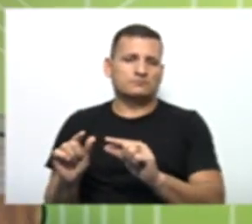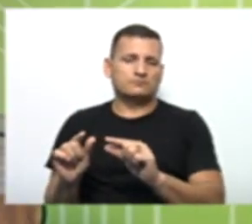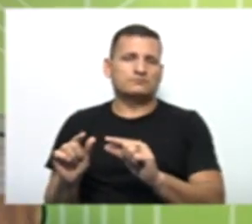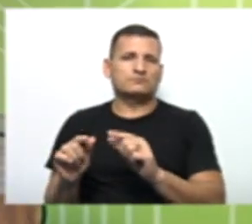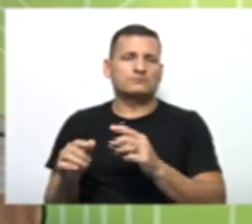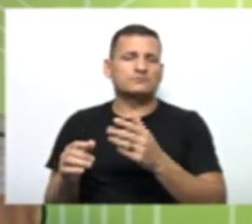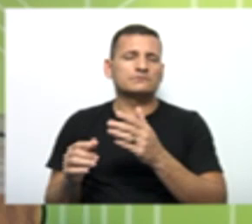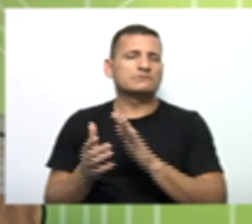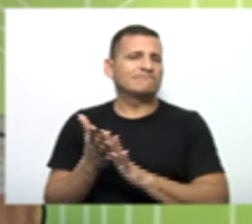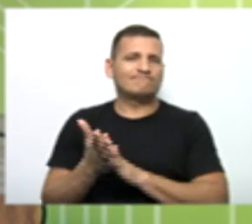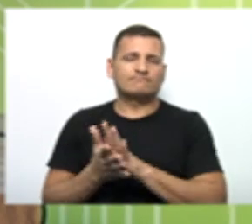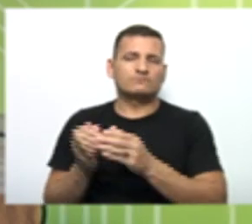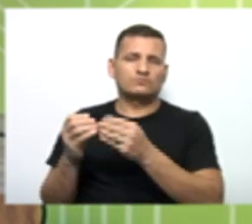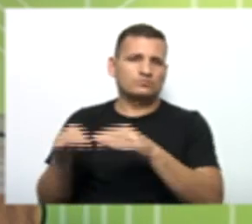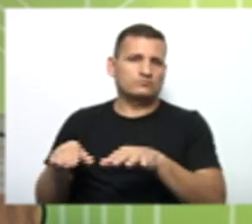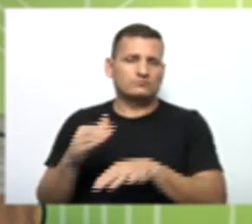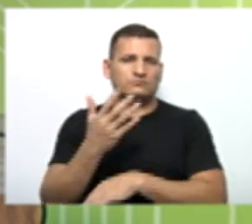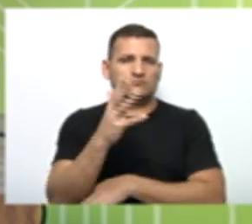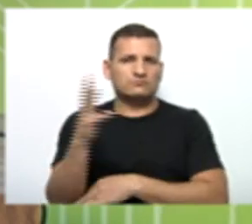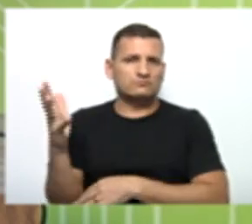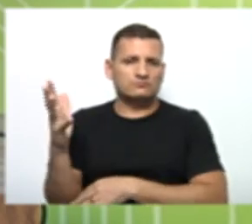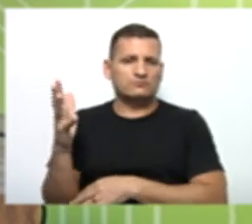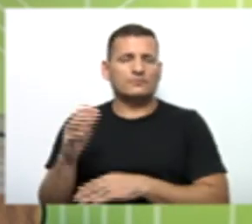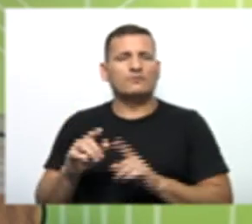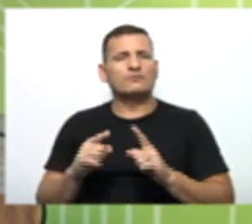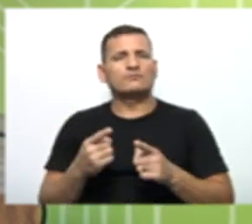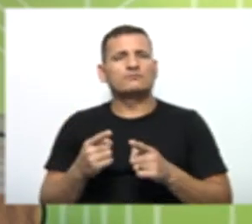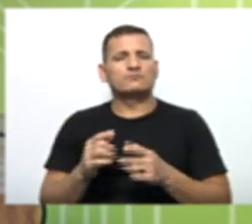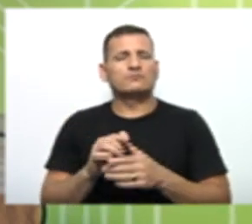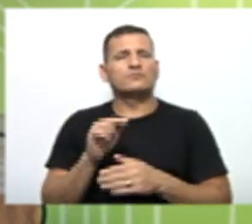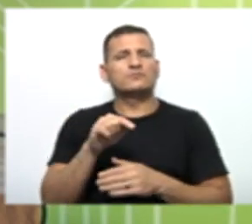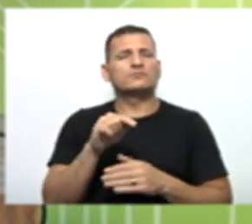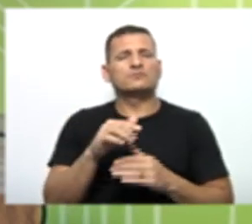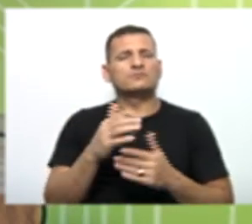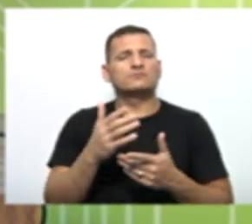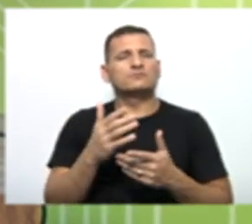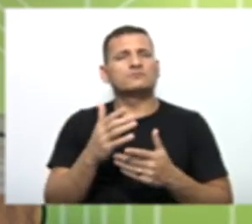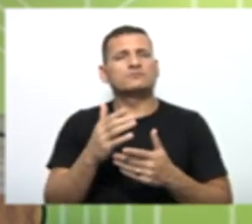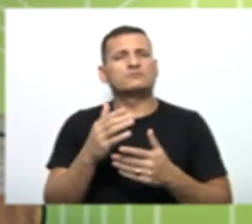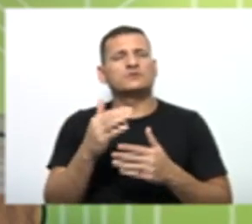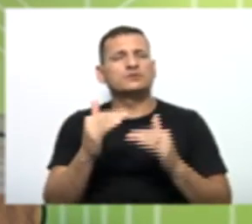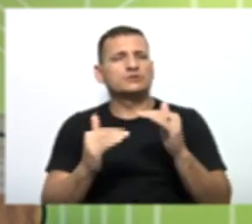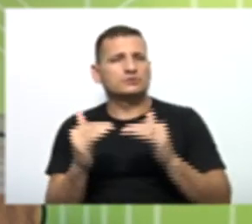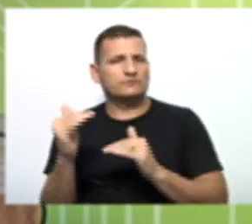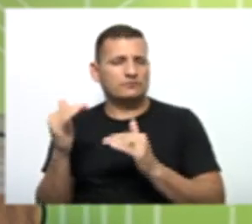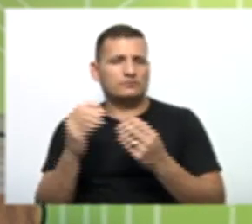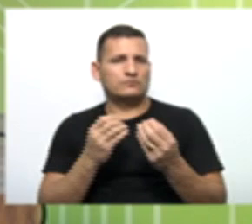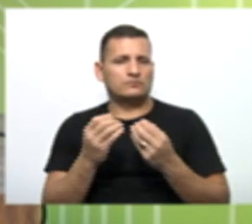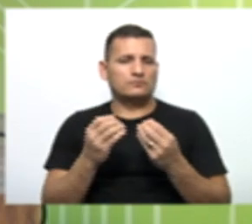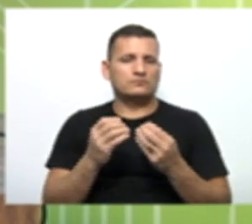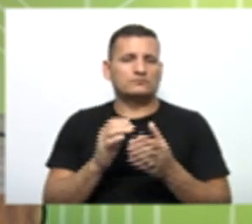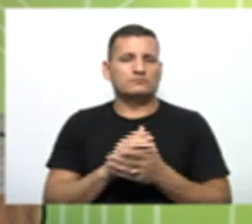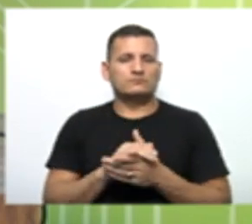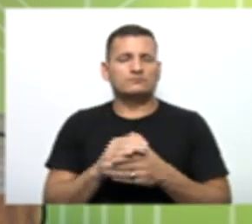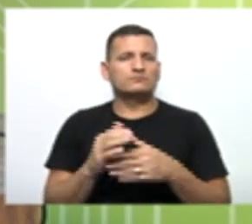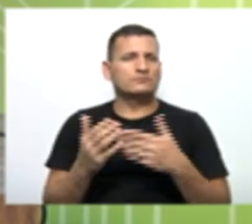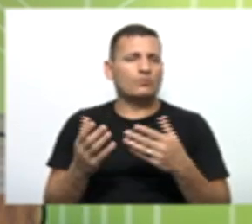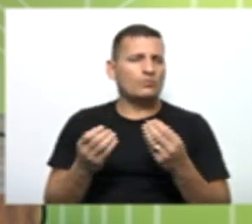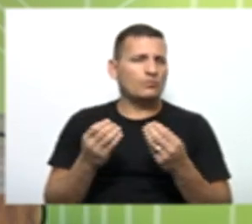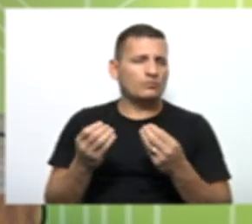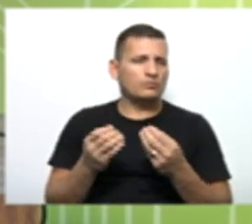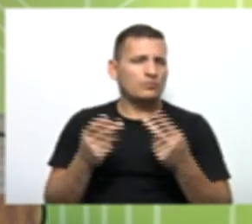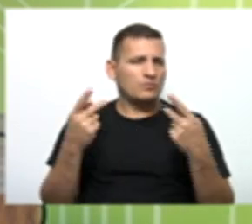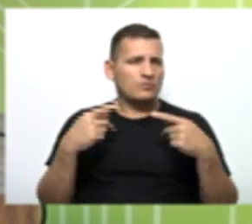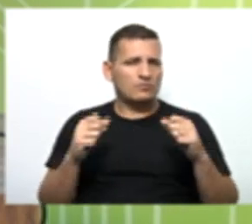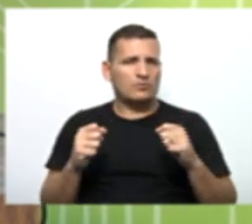que a natureza possa suportar. Mas quais vão ser esses níveis? Como é definido o quanto o homem pode agir no